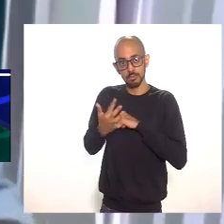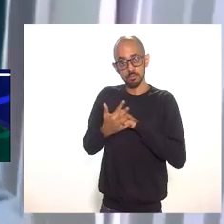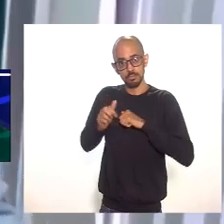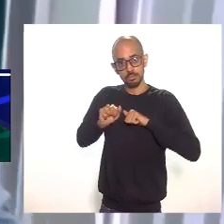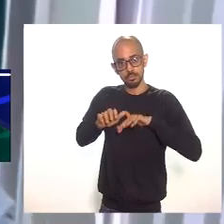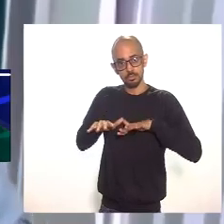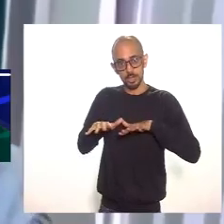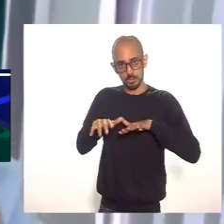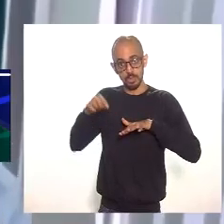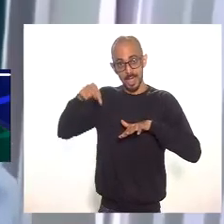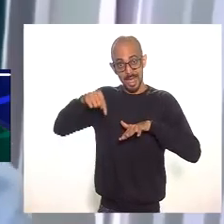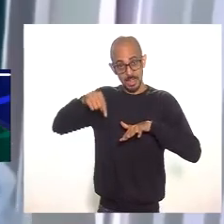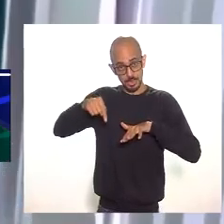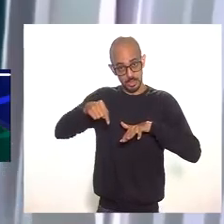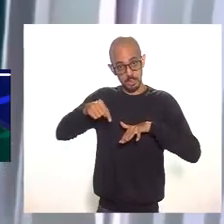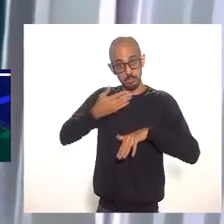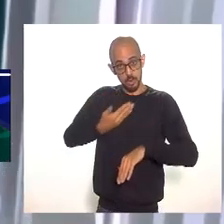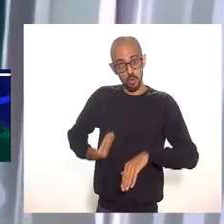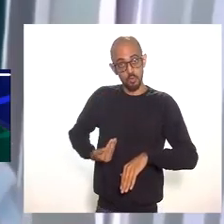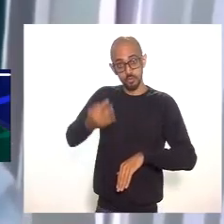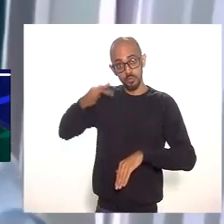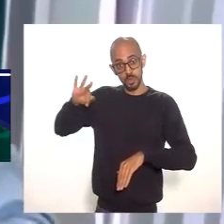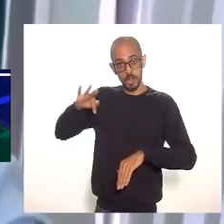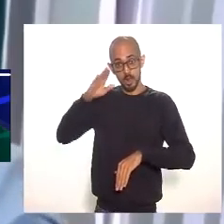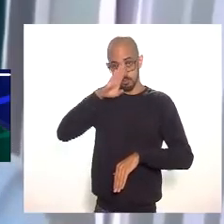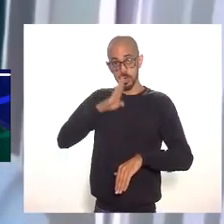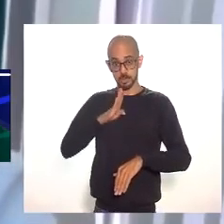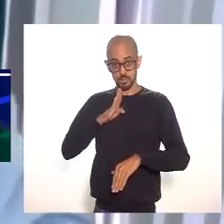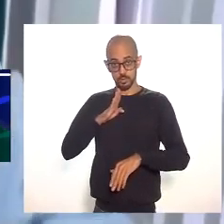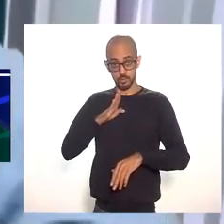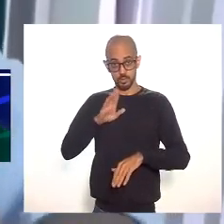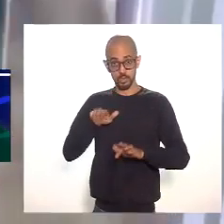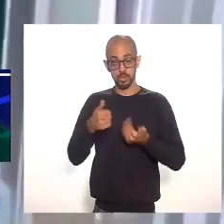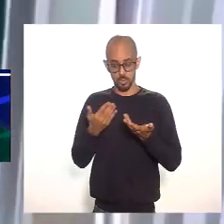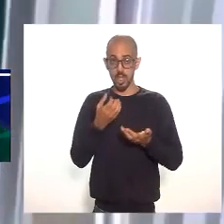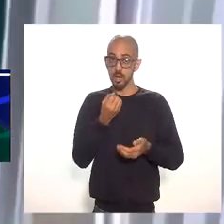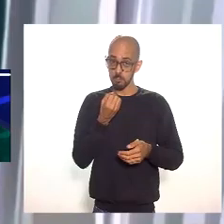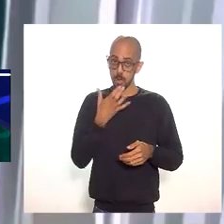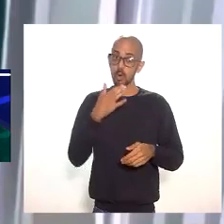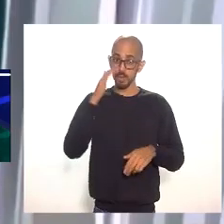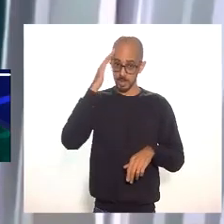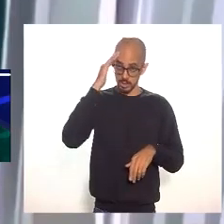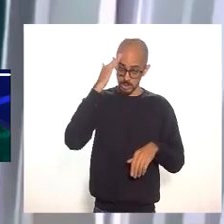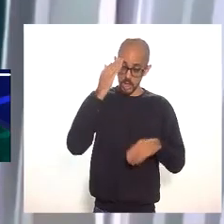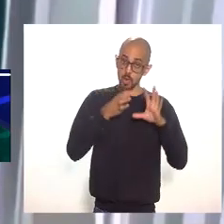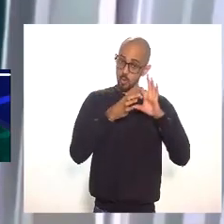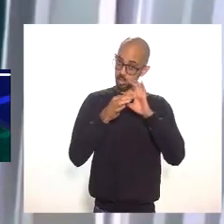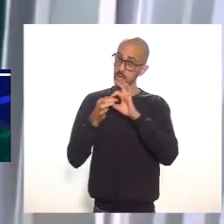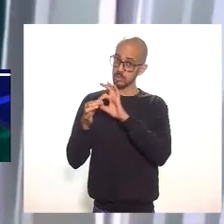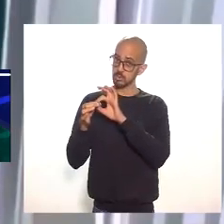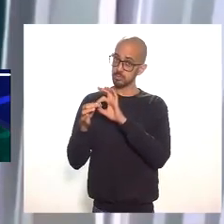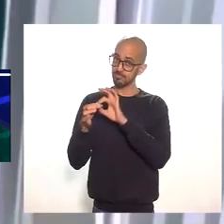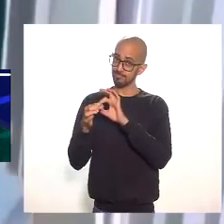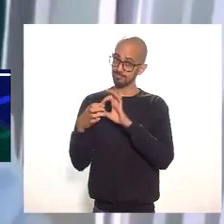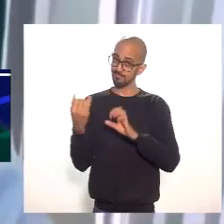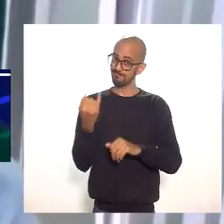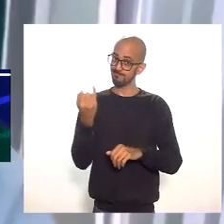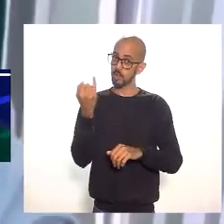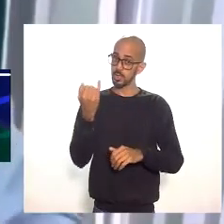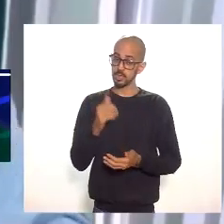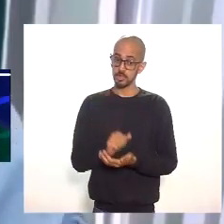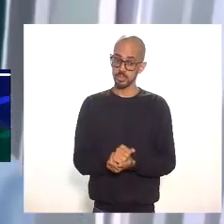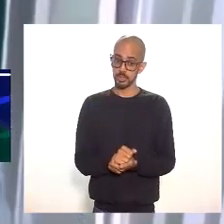tratada pelo governo federal no Brasil. Por isso é que é bom entender o contexto em que fazemos a discussão desse debate. É um